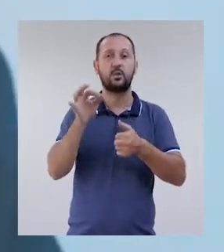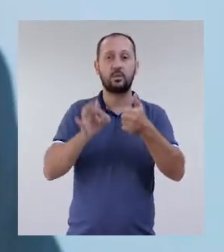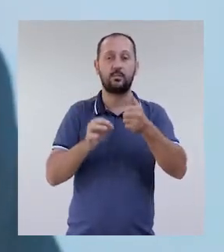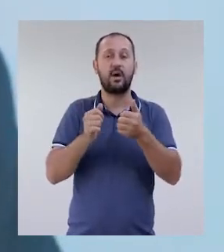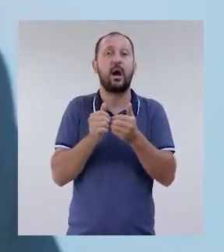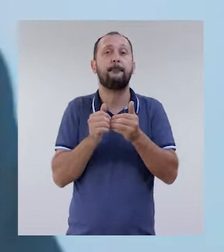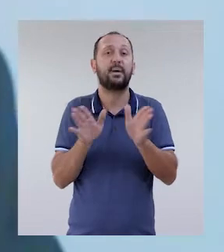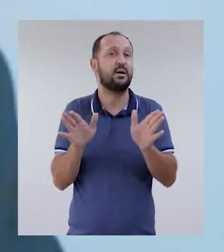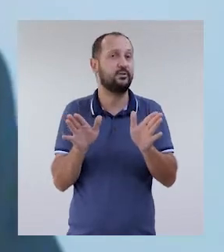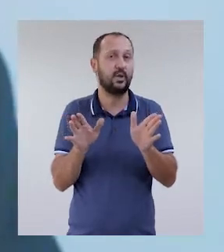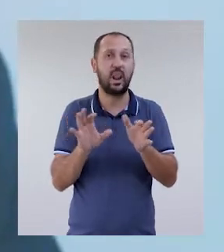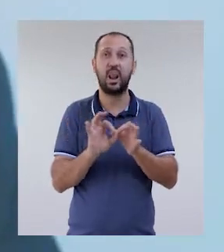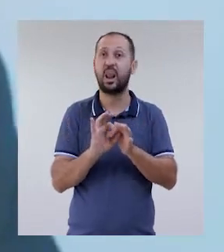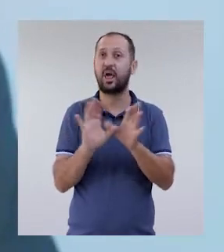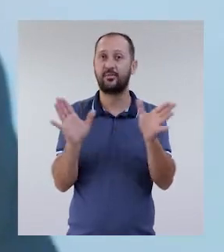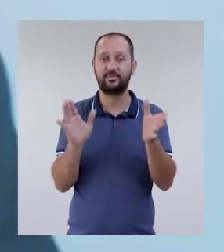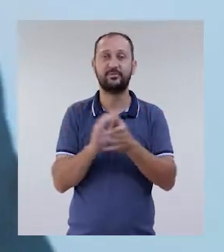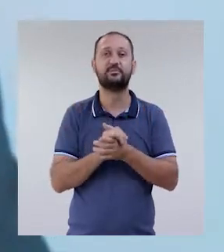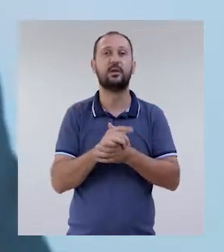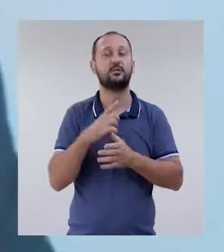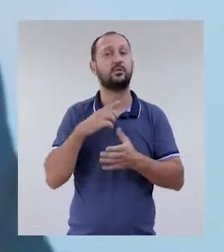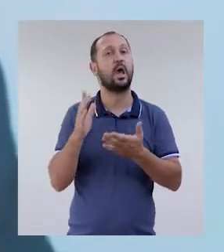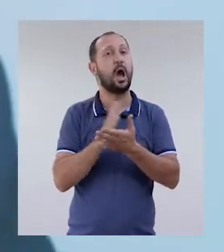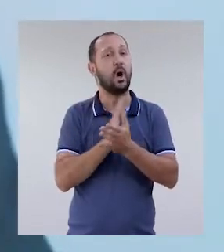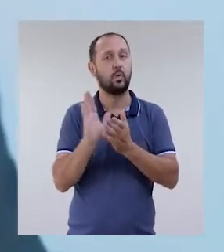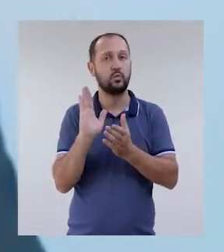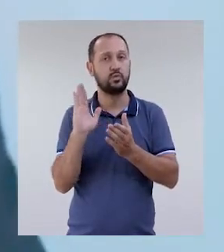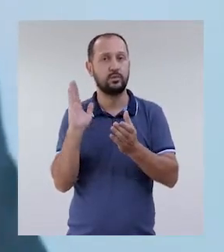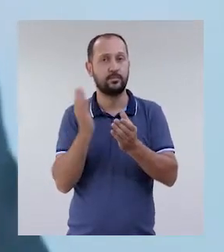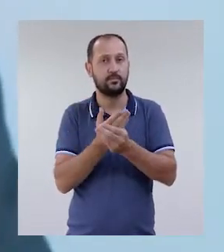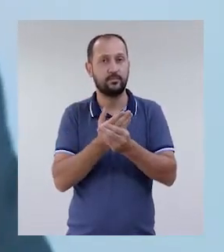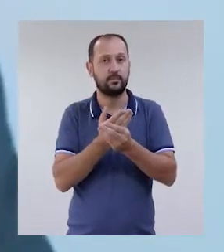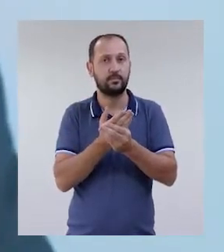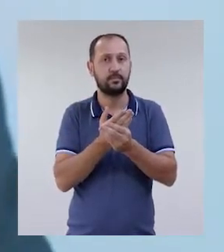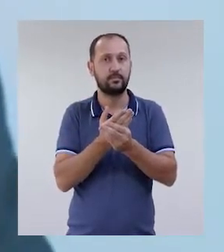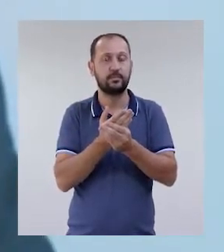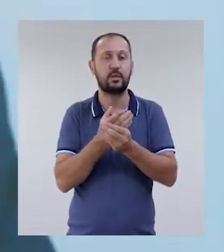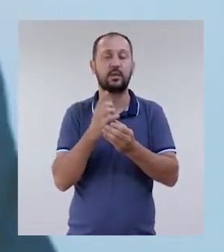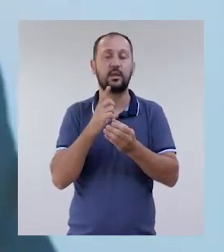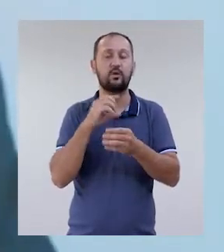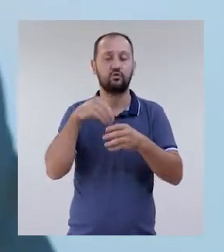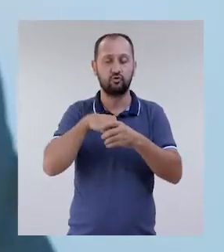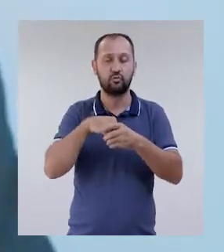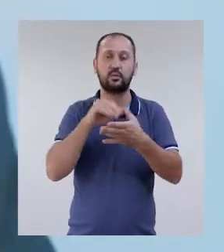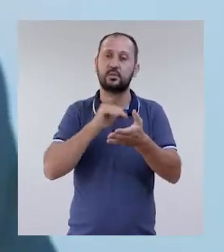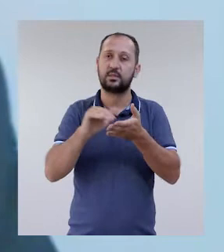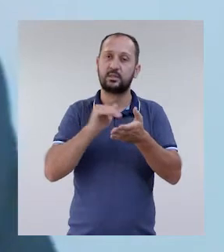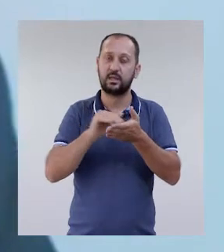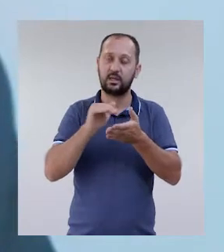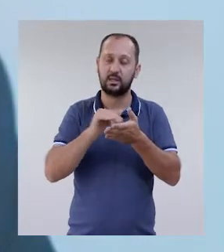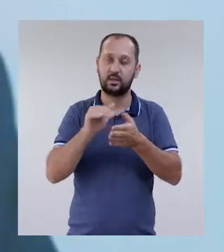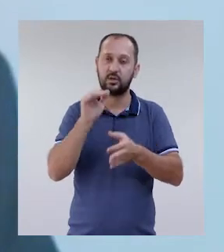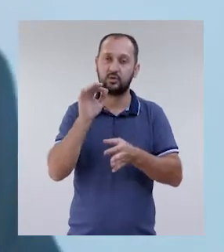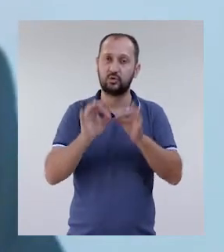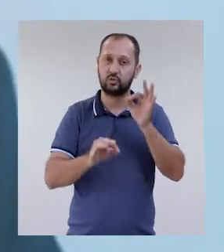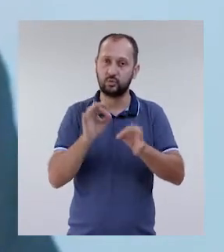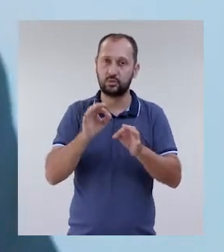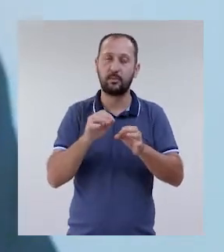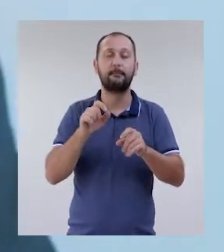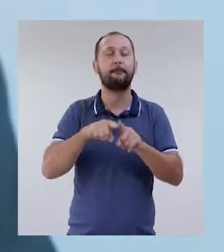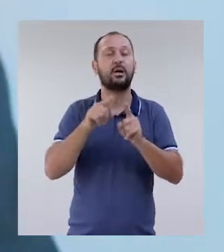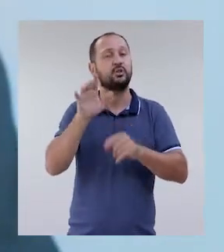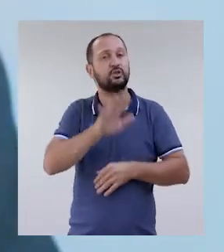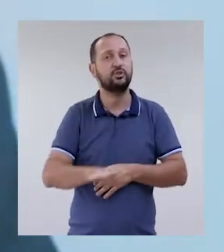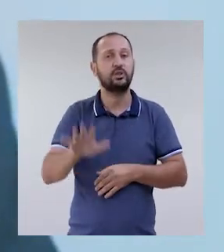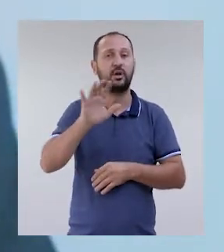do tribunal são abertas, né? Com exceção dos processos que são julgados em segredo de justiça. Em geral, a regra de